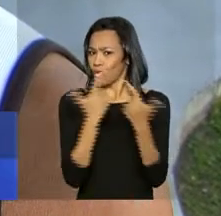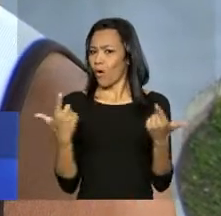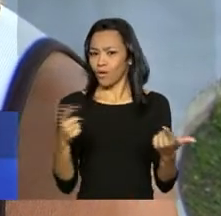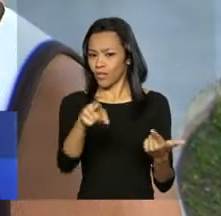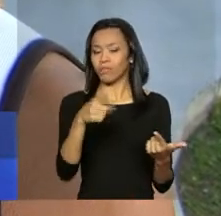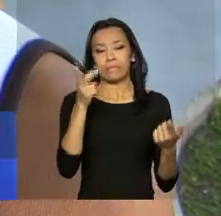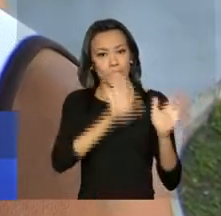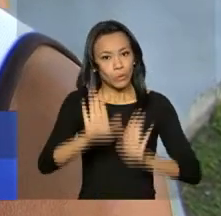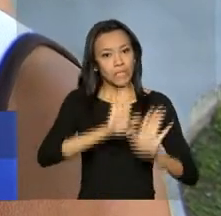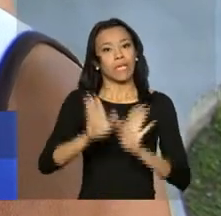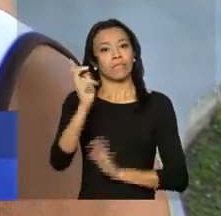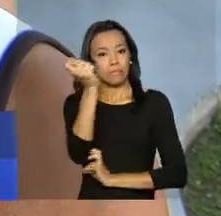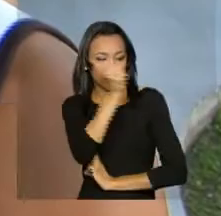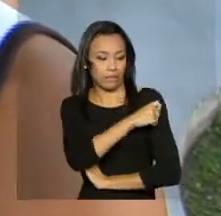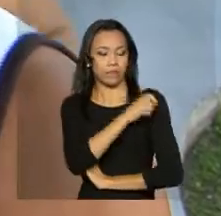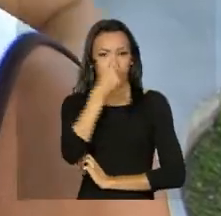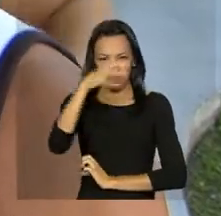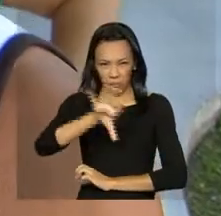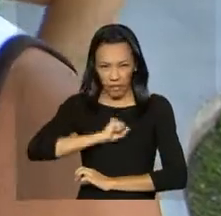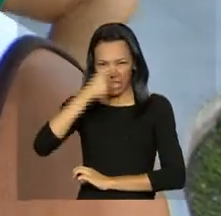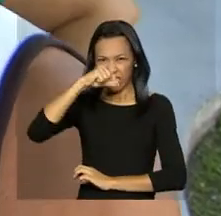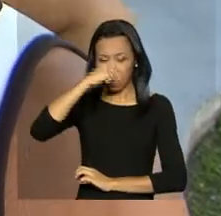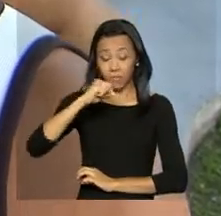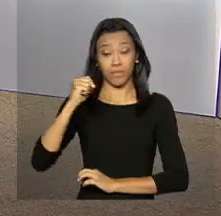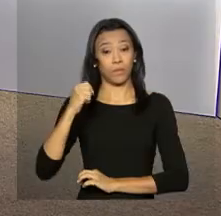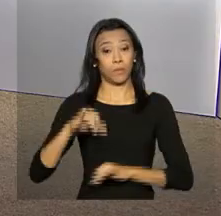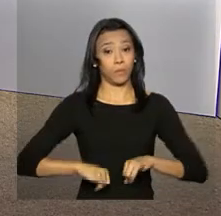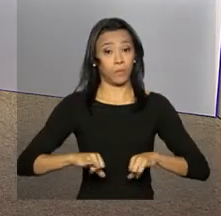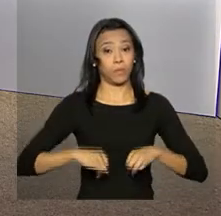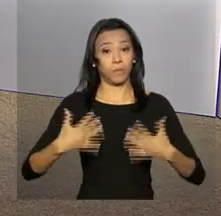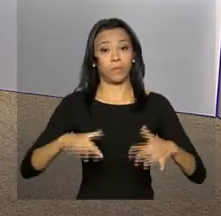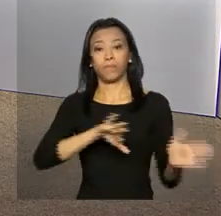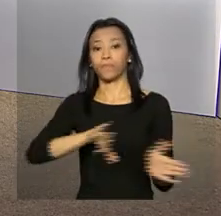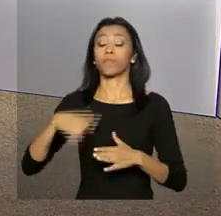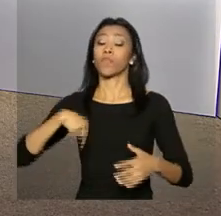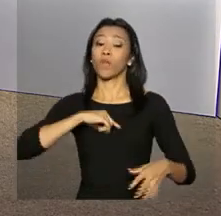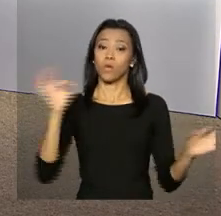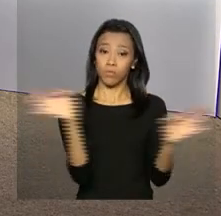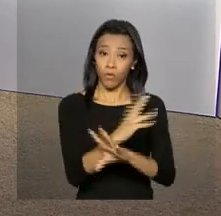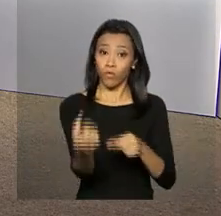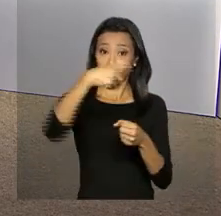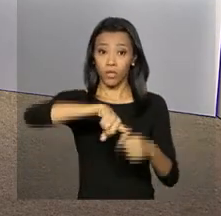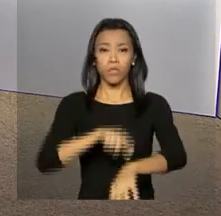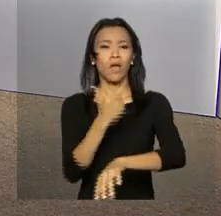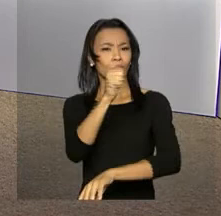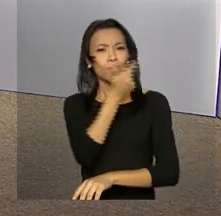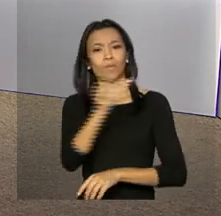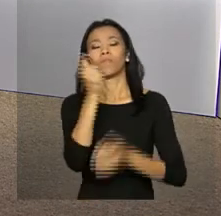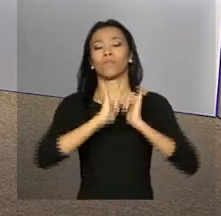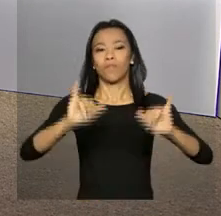sempre a vacina para não pegar gripes, esse negócio que afeta muito. Nós ficamos por aqui, voltamos às 11 horas com